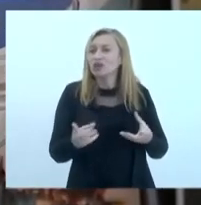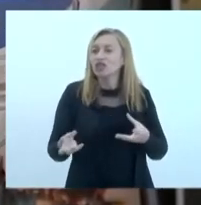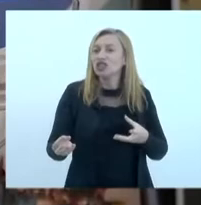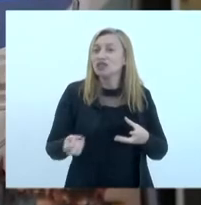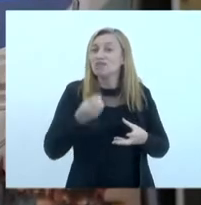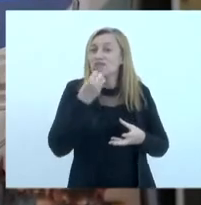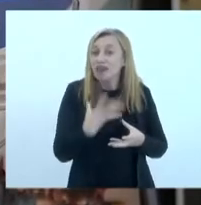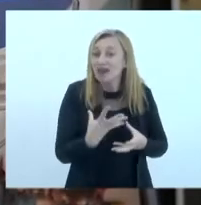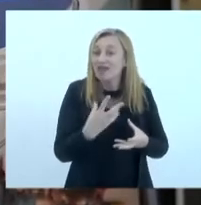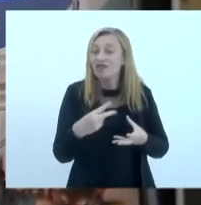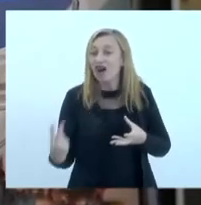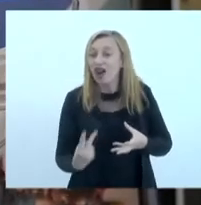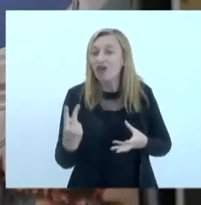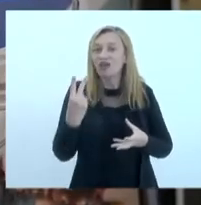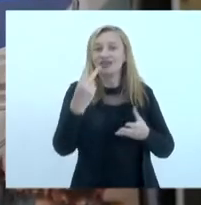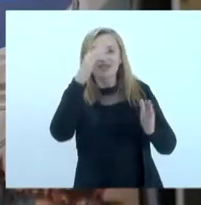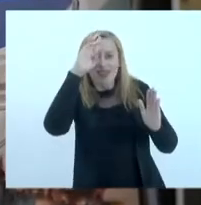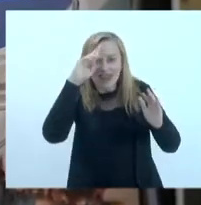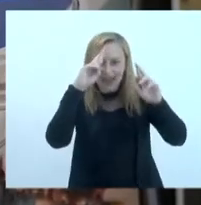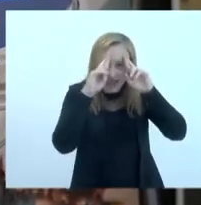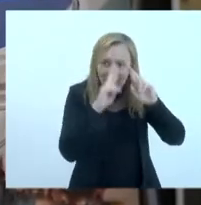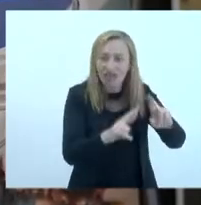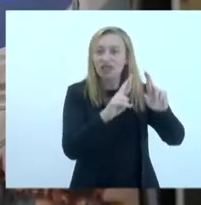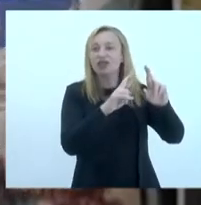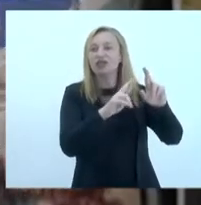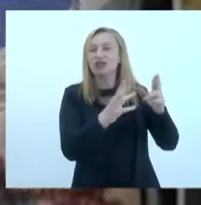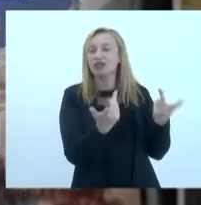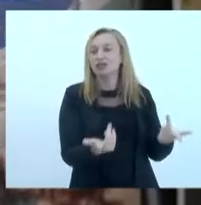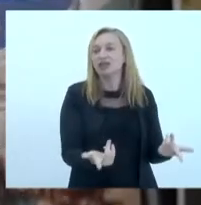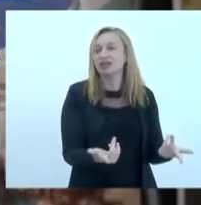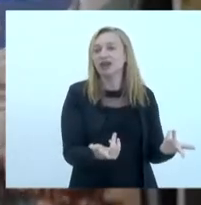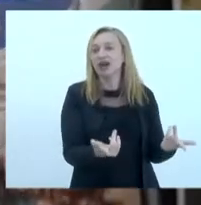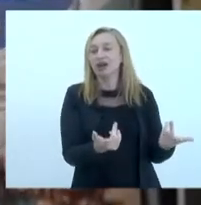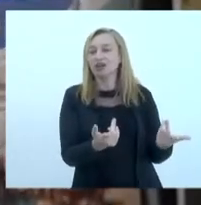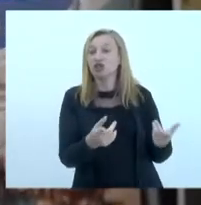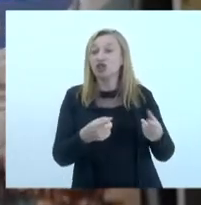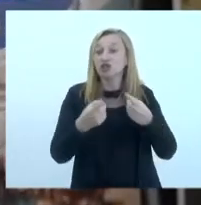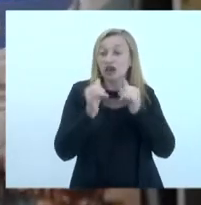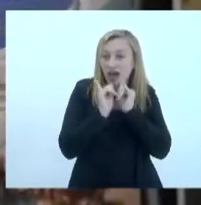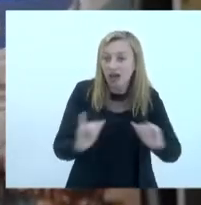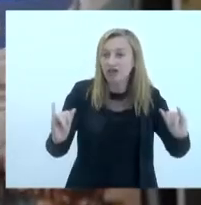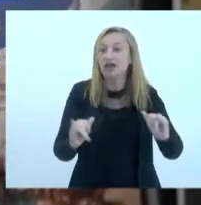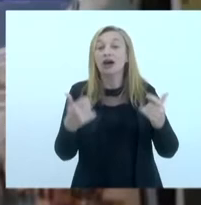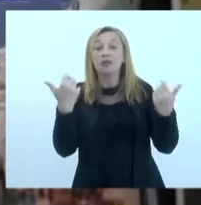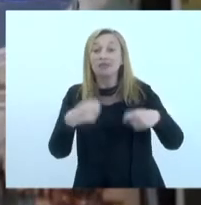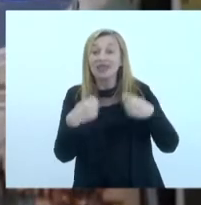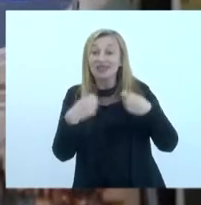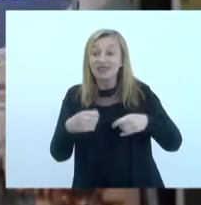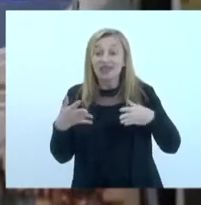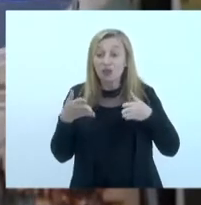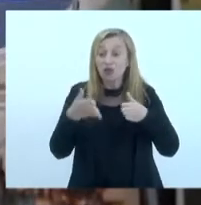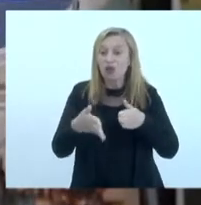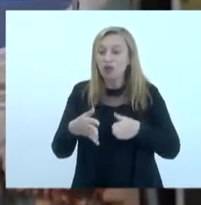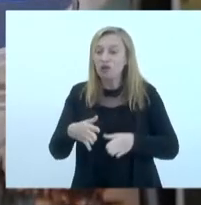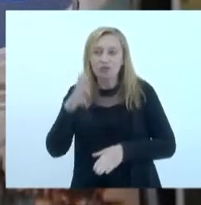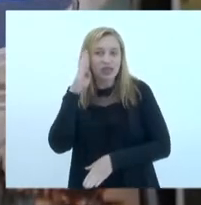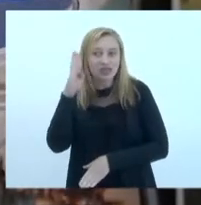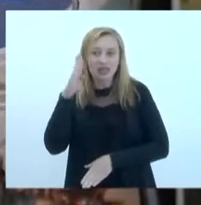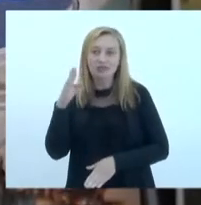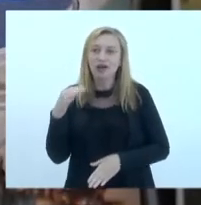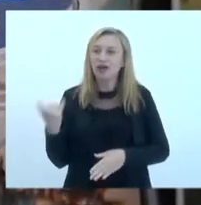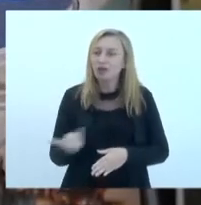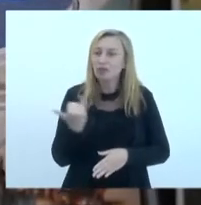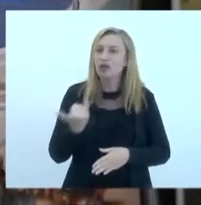bem preservado, respeitado, divulgado. A gente precisa ter uma sinalização eficiente,